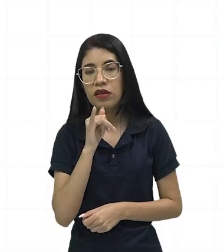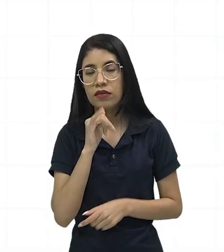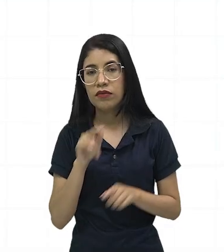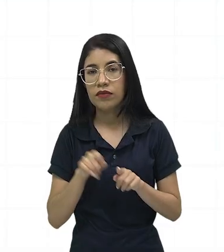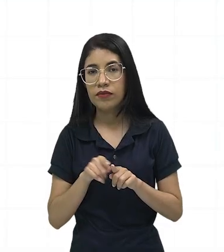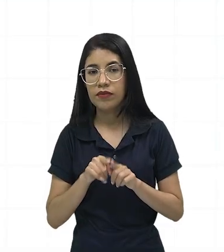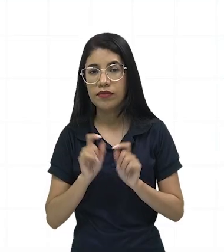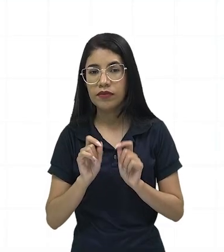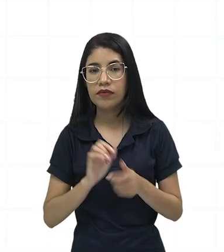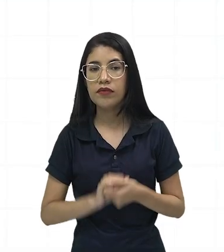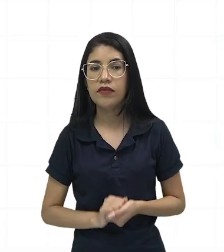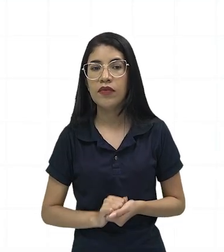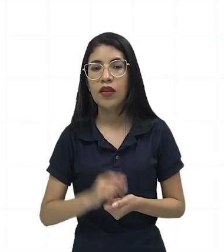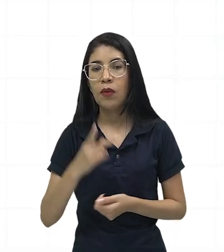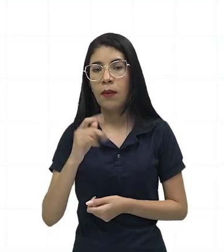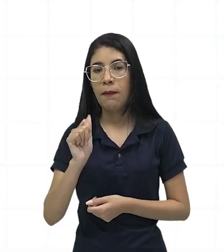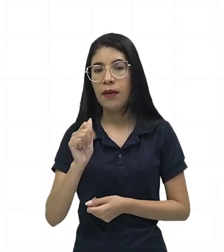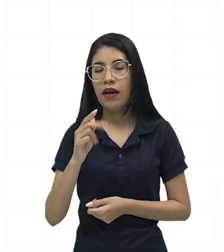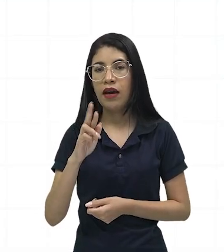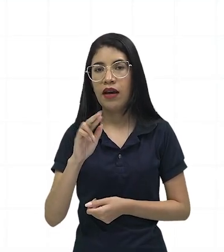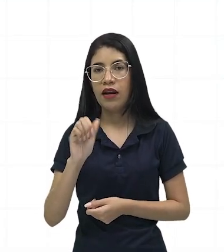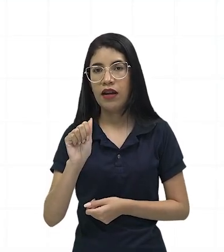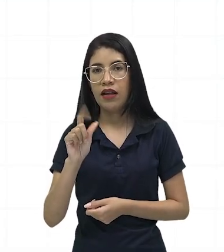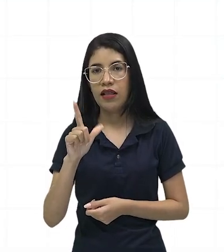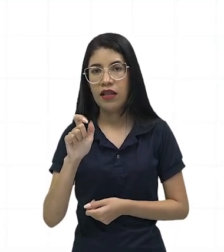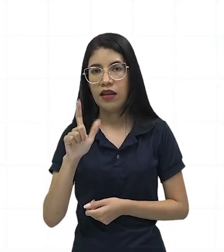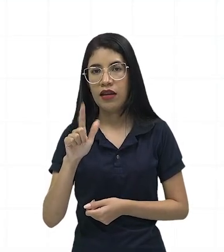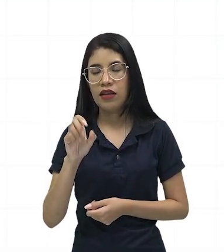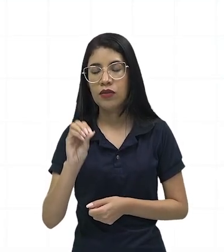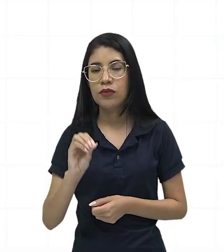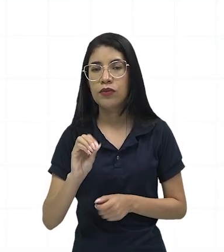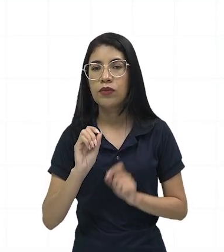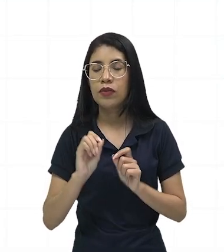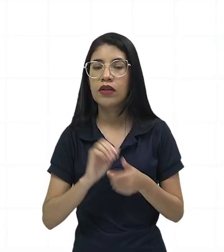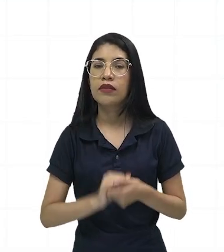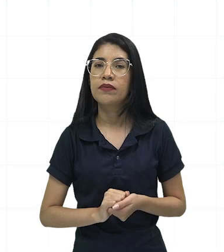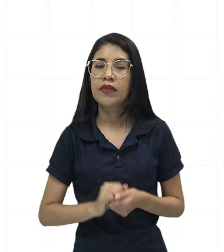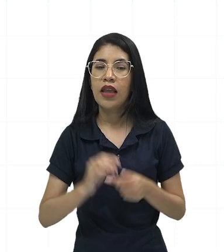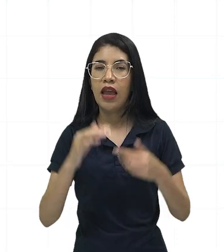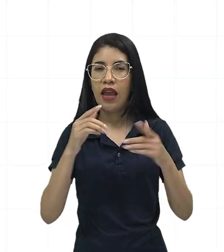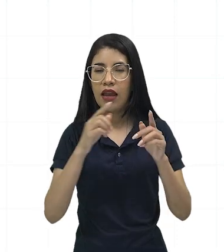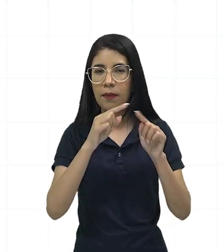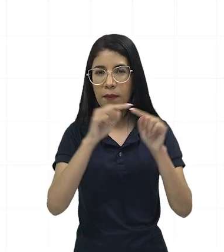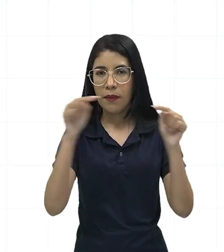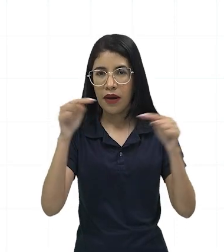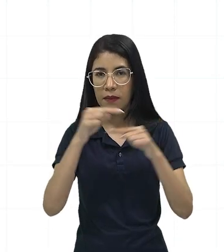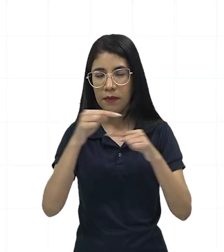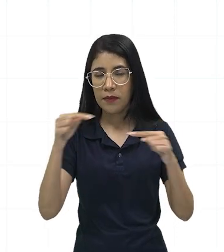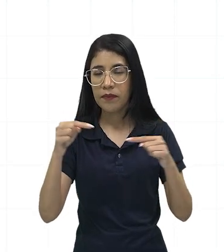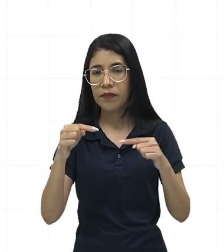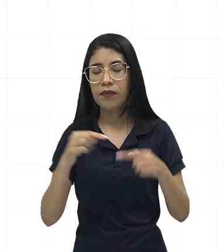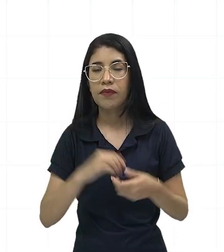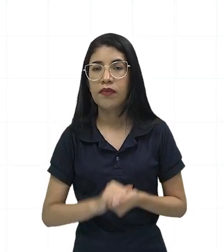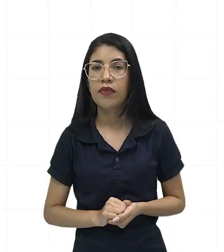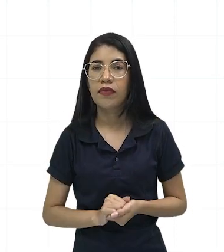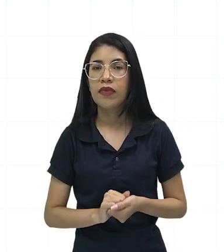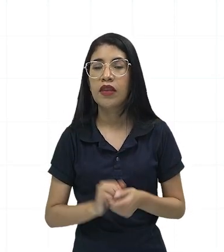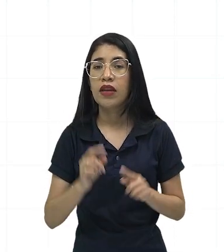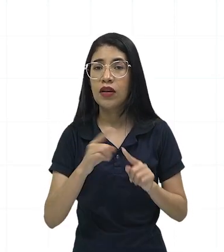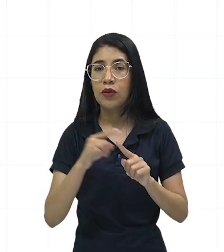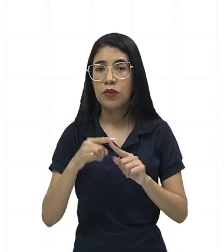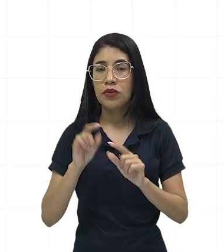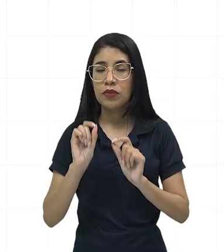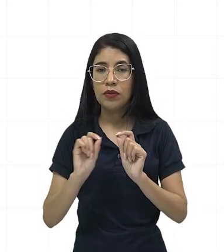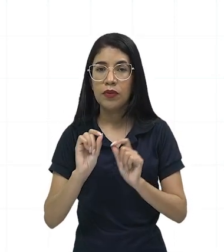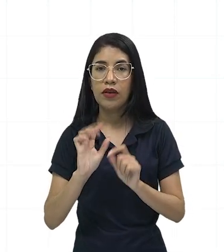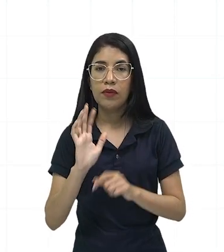em paralelo, é quando ocorrem, né, sempre esse tipo de circuito em paralelo,